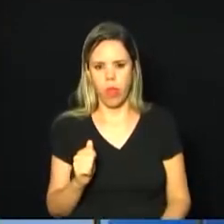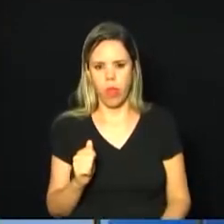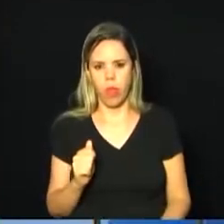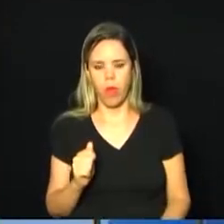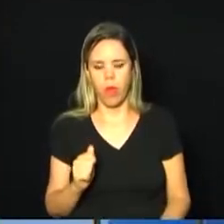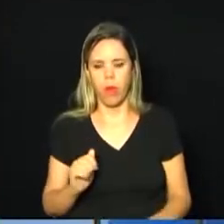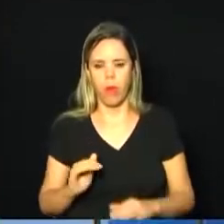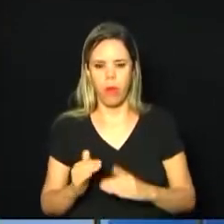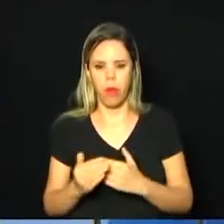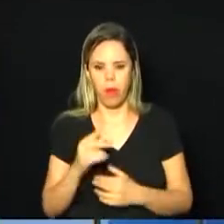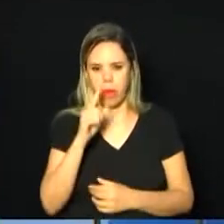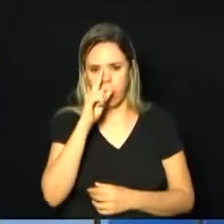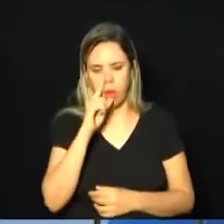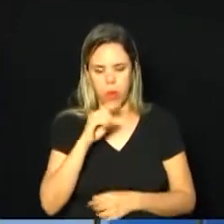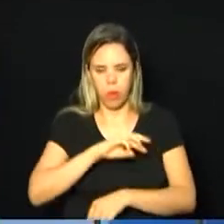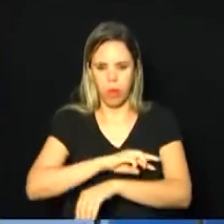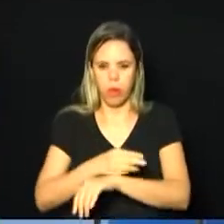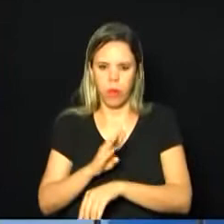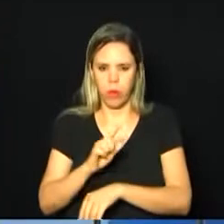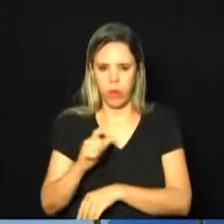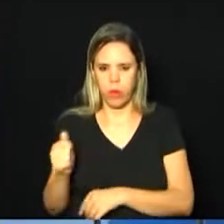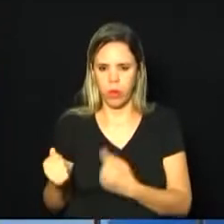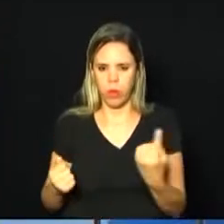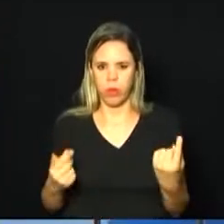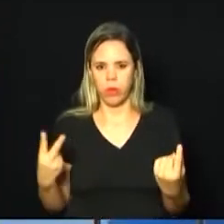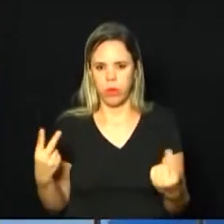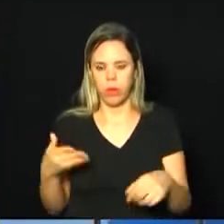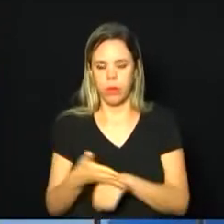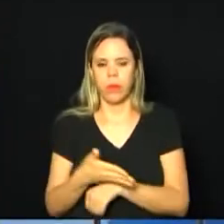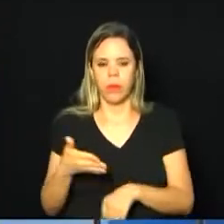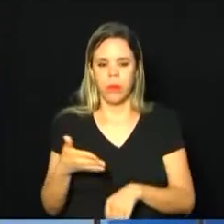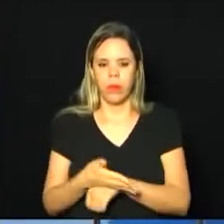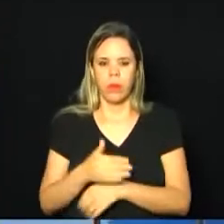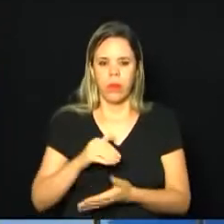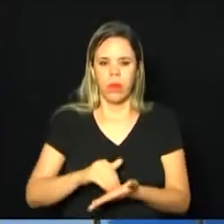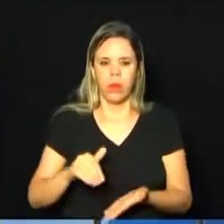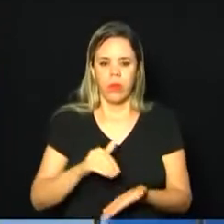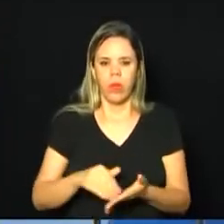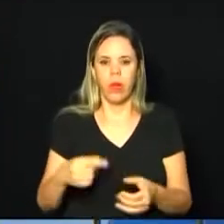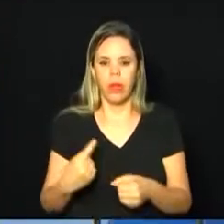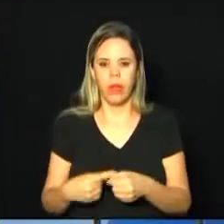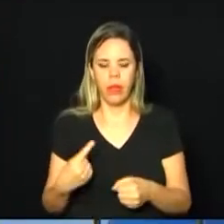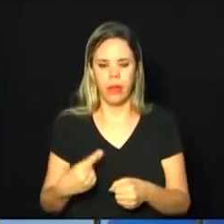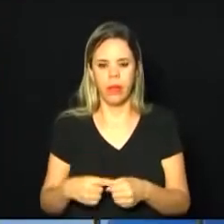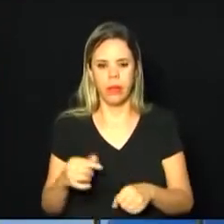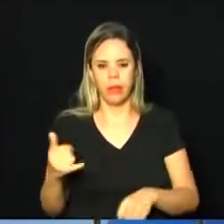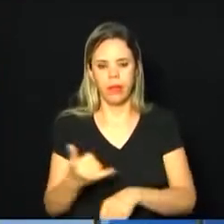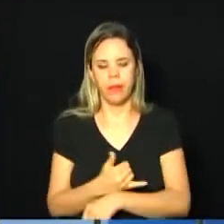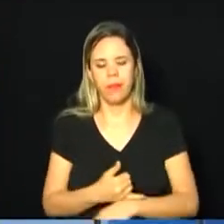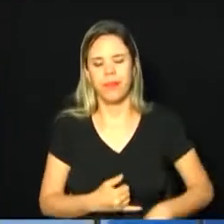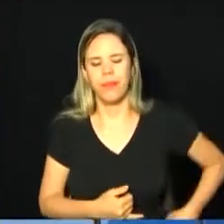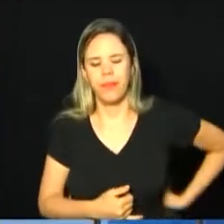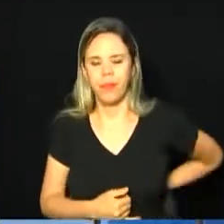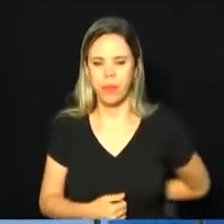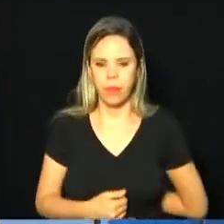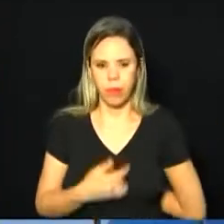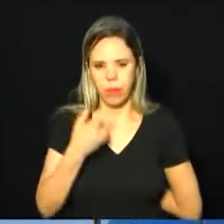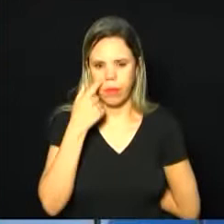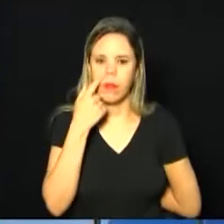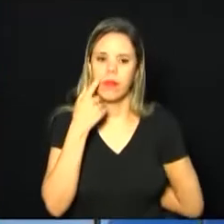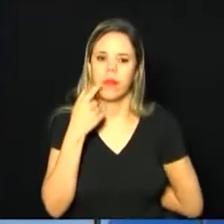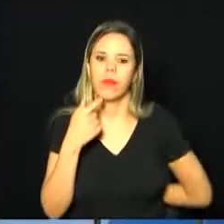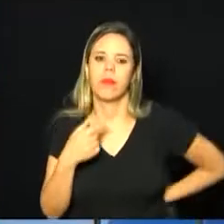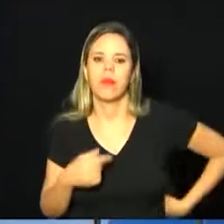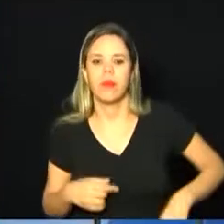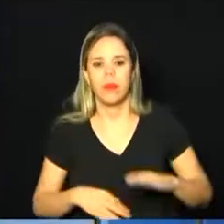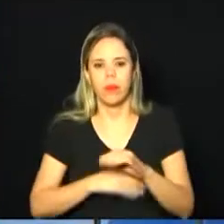Monte Belo 1 e 2 A reunião teve a participação do secretário municipal de infraestrutura confira agora